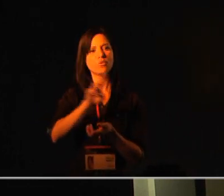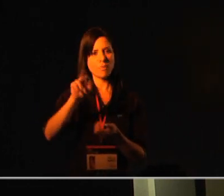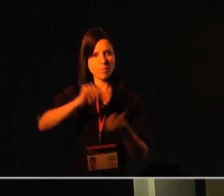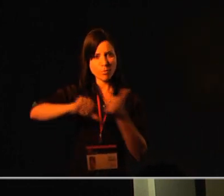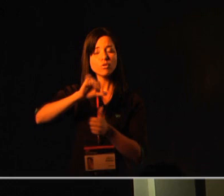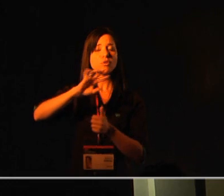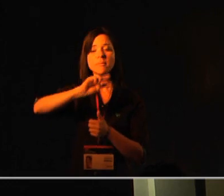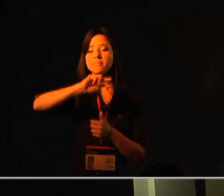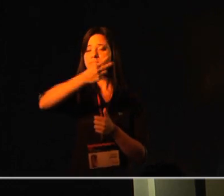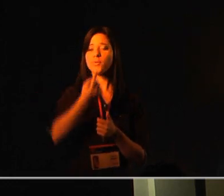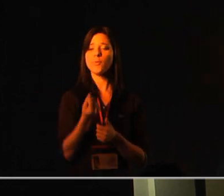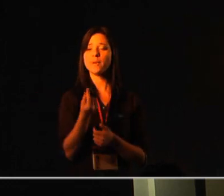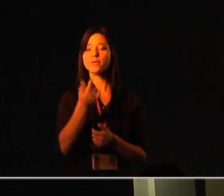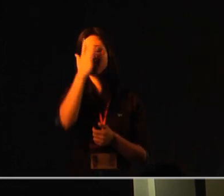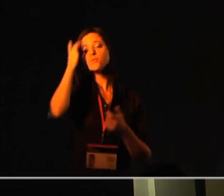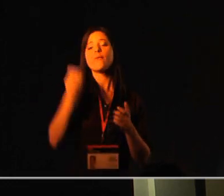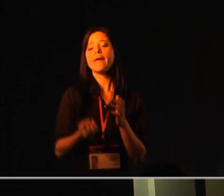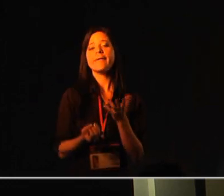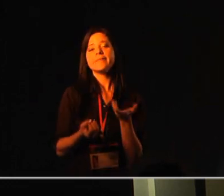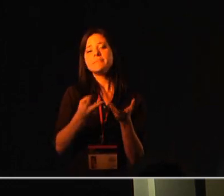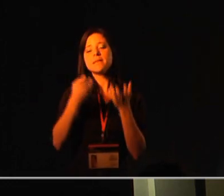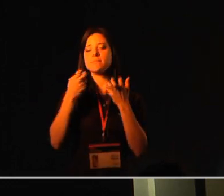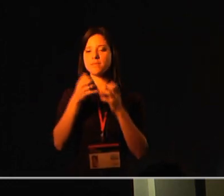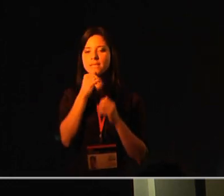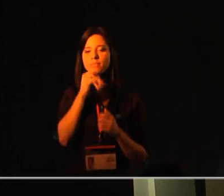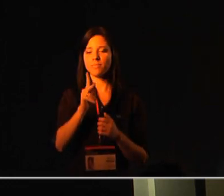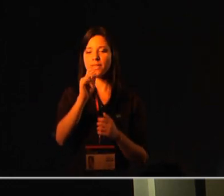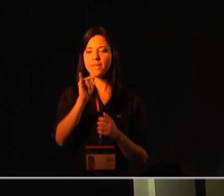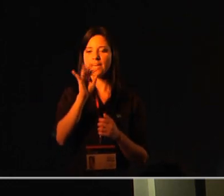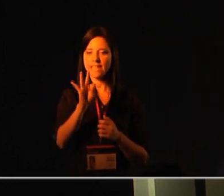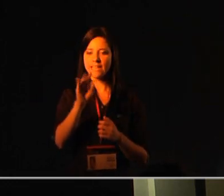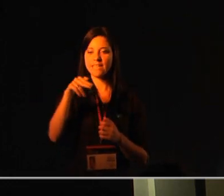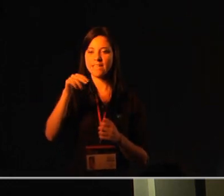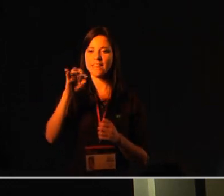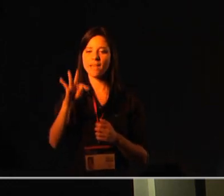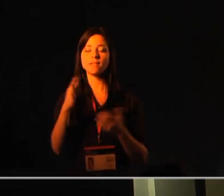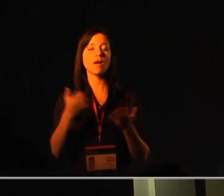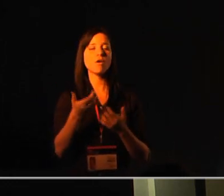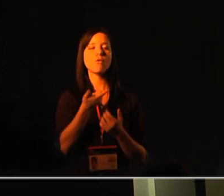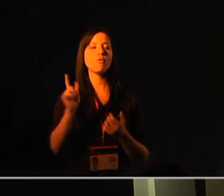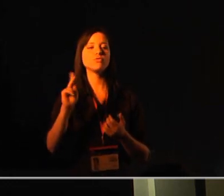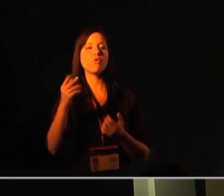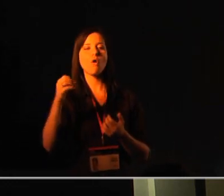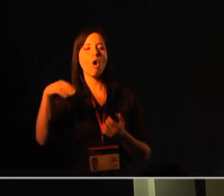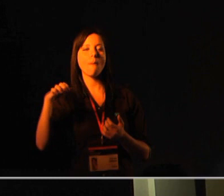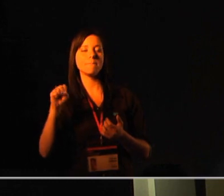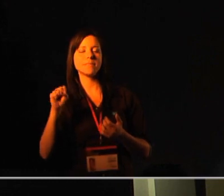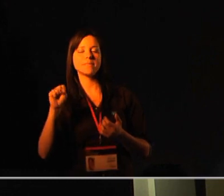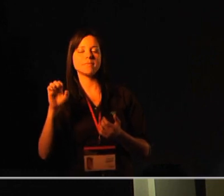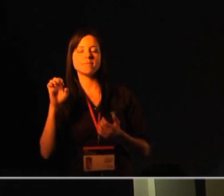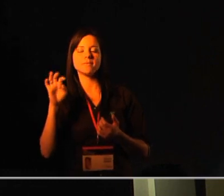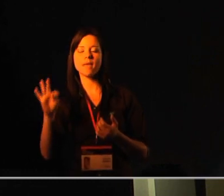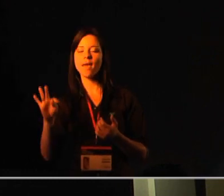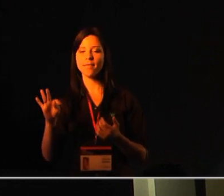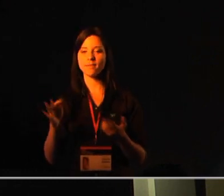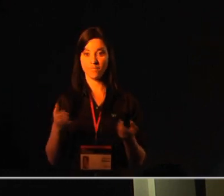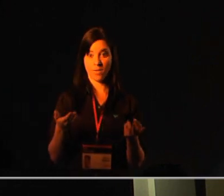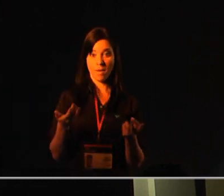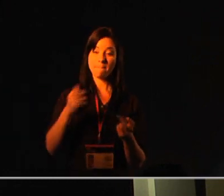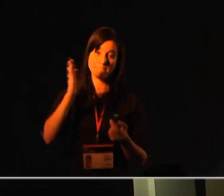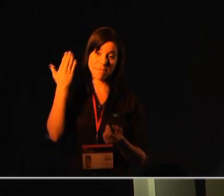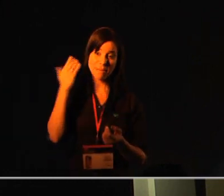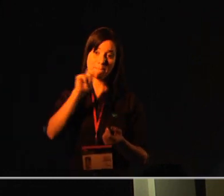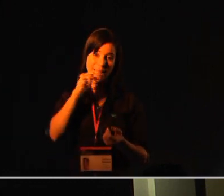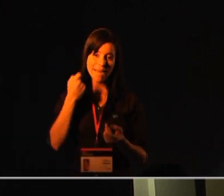para aumentar o preço e criar uma percepção. Por exemplo, kitnet agora chama home service. Né? Padaria agora chama